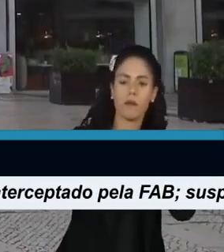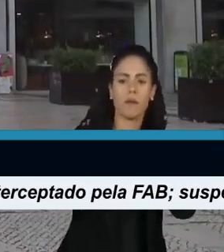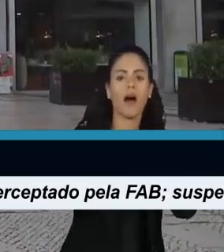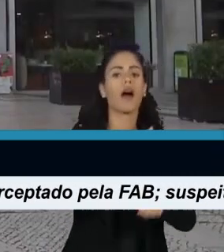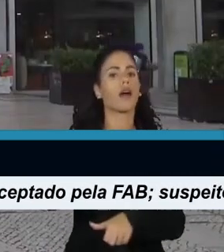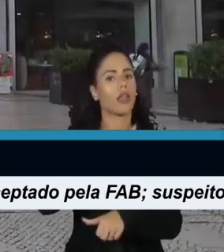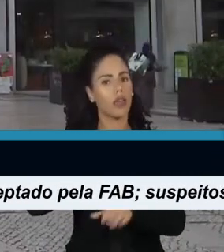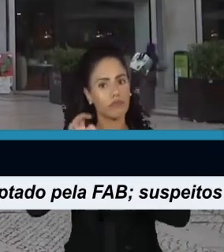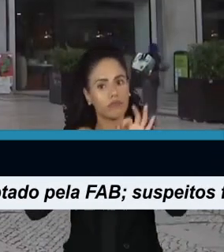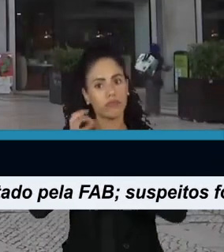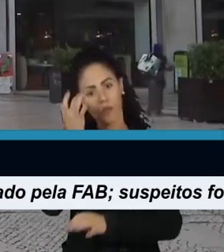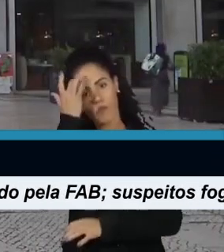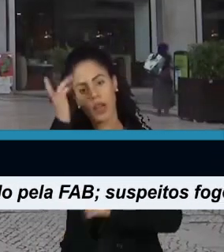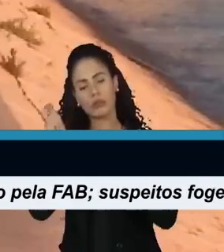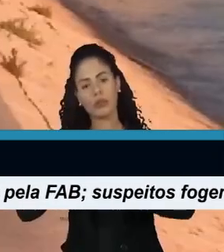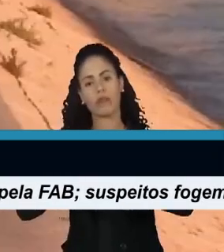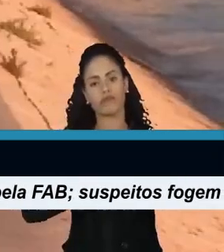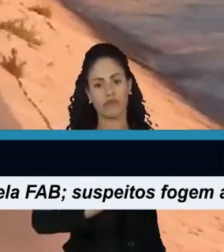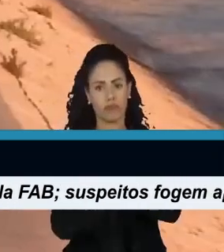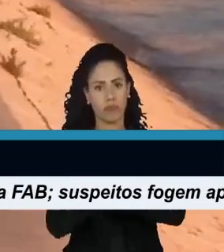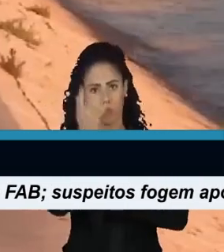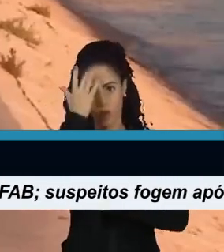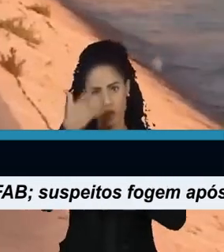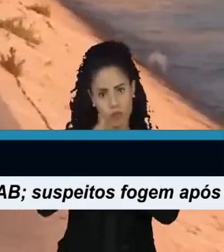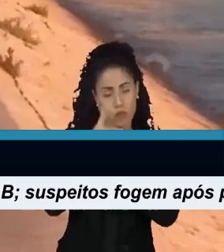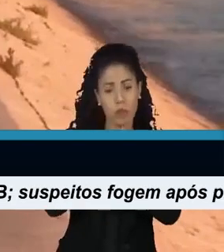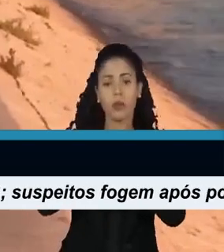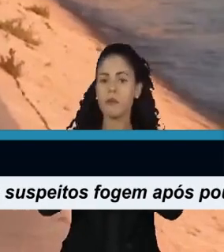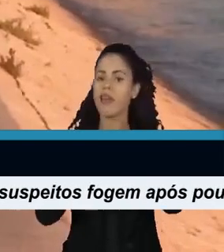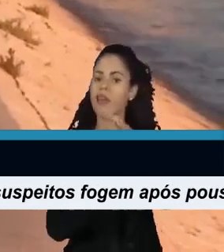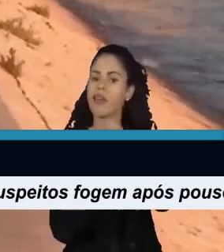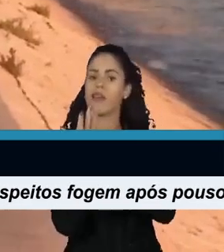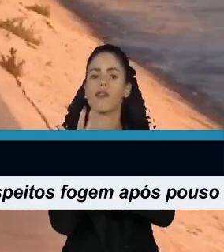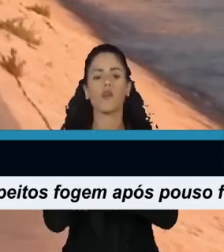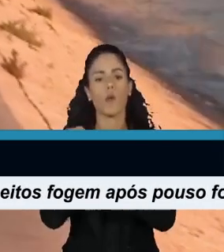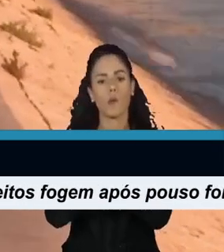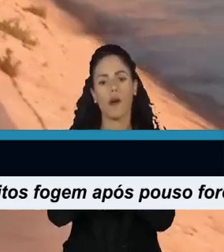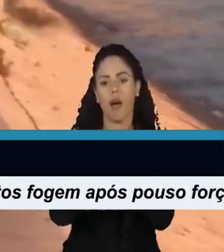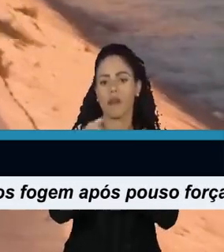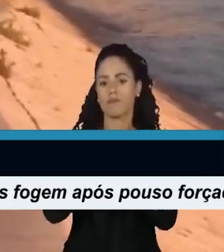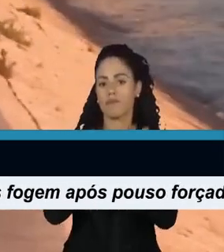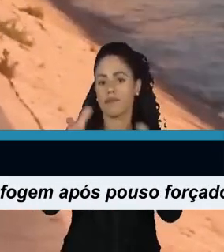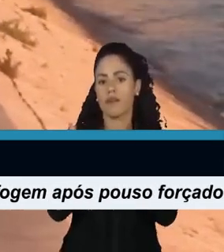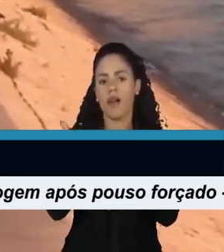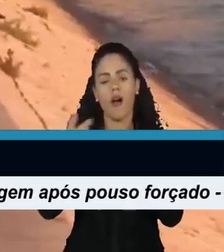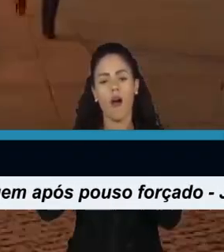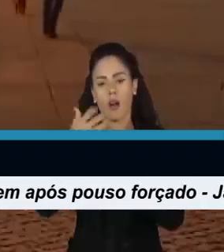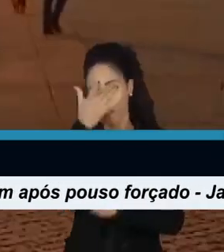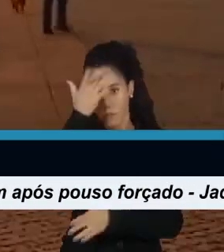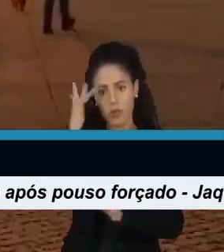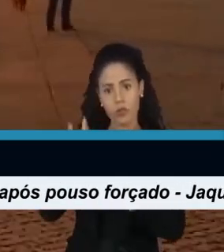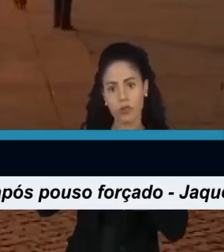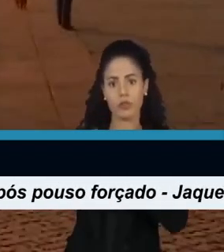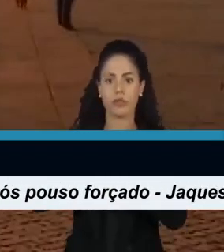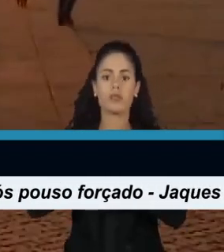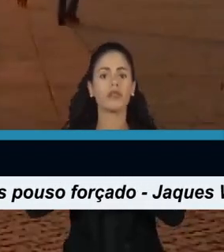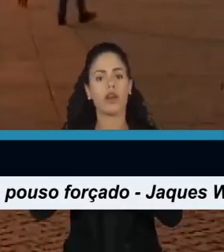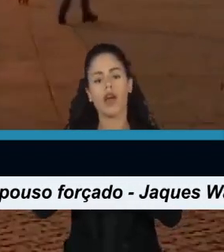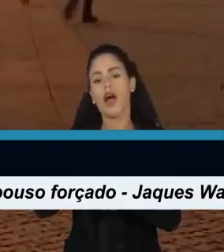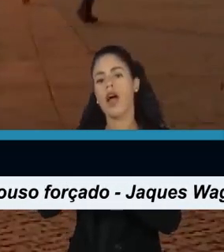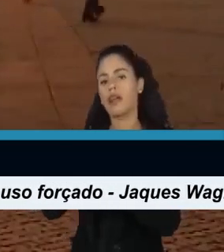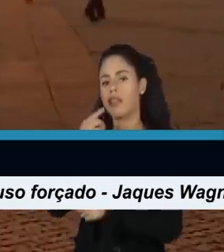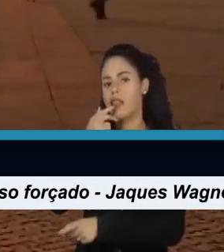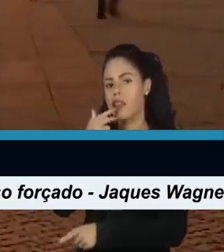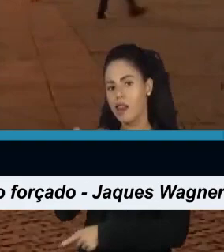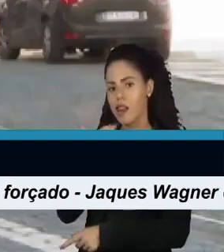facilitaram a regularização de imigrantes, como a criação de uma permissão específica para cidadãos dos países de língua